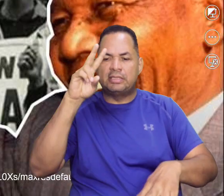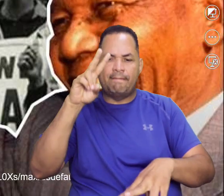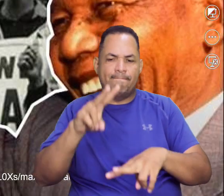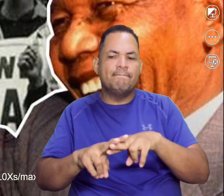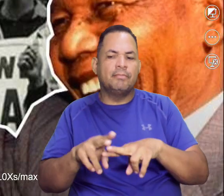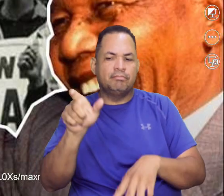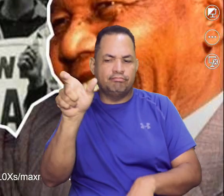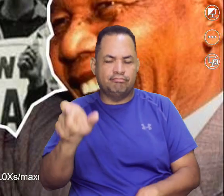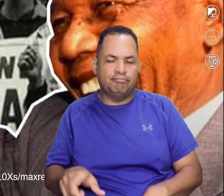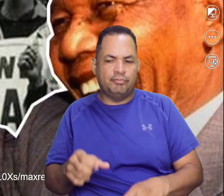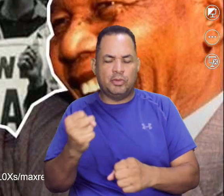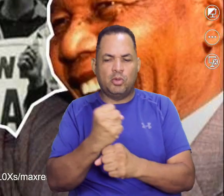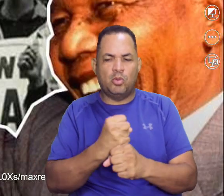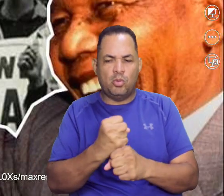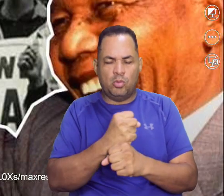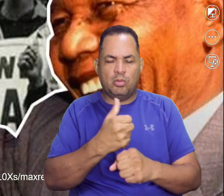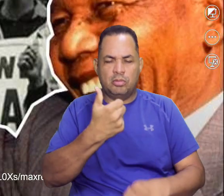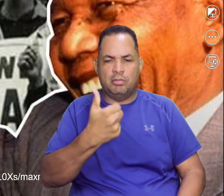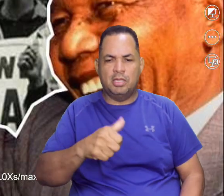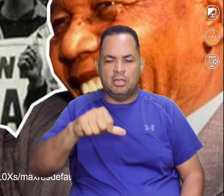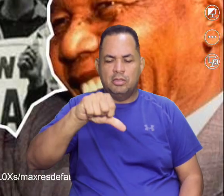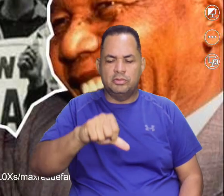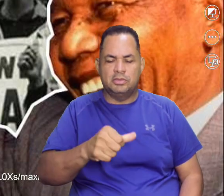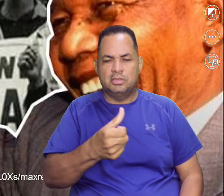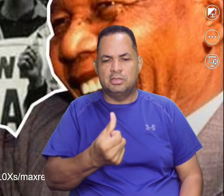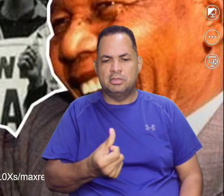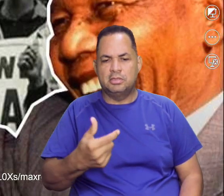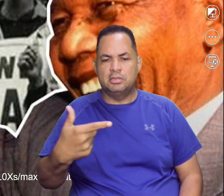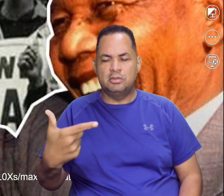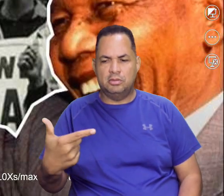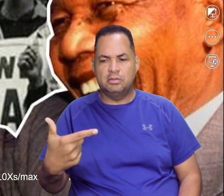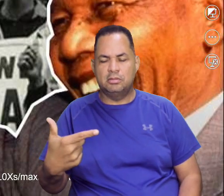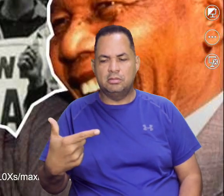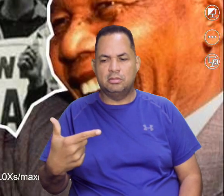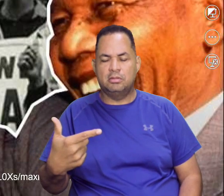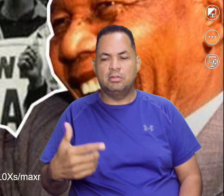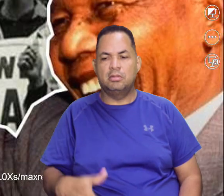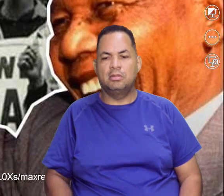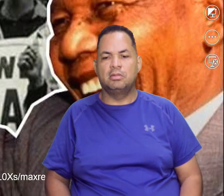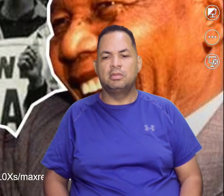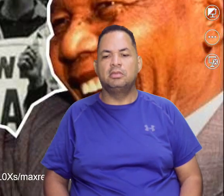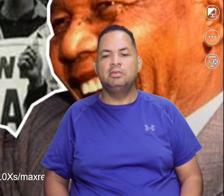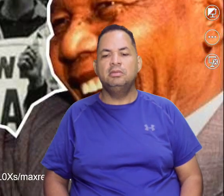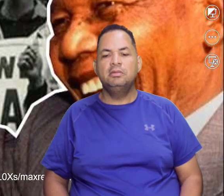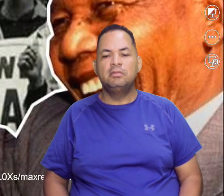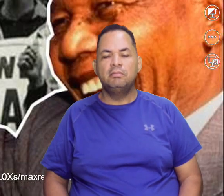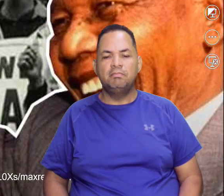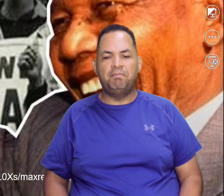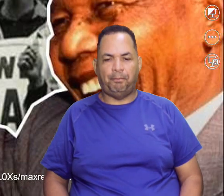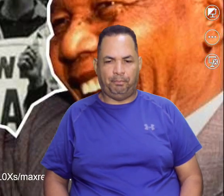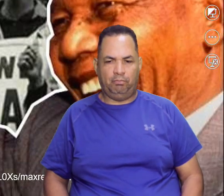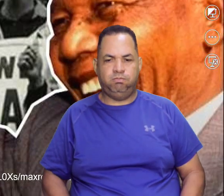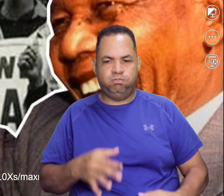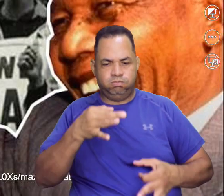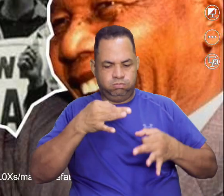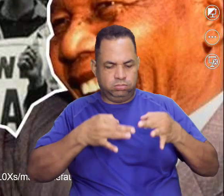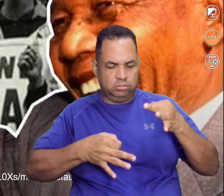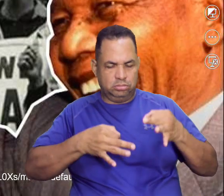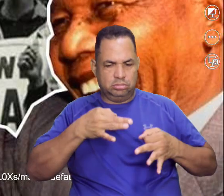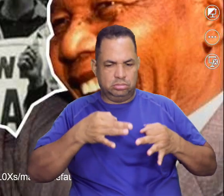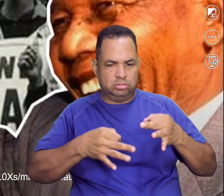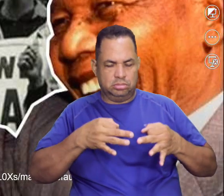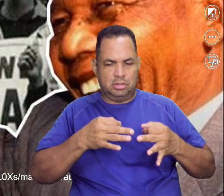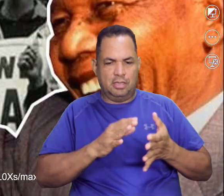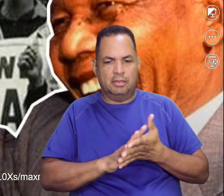preso em 1962. E vai ser condenado à prisão perpétua.